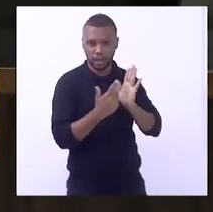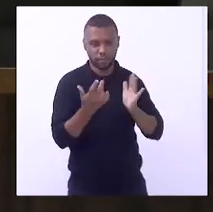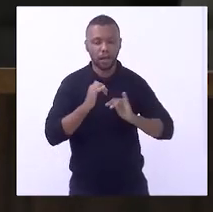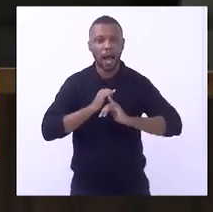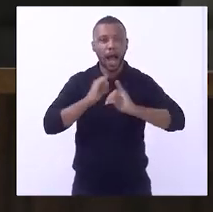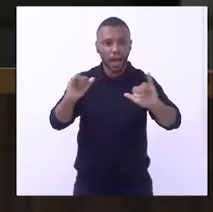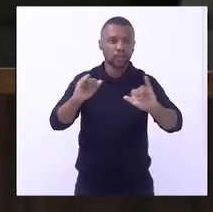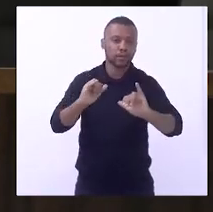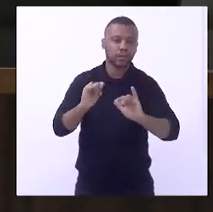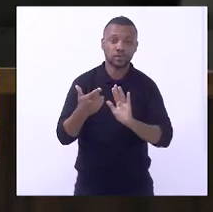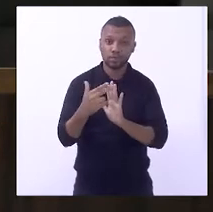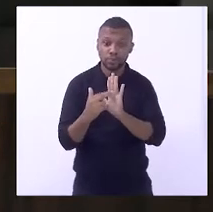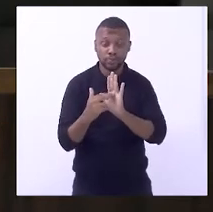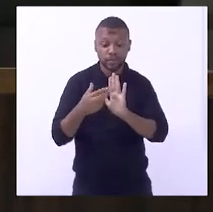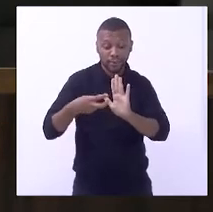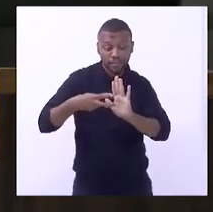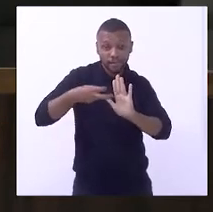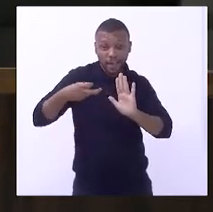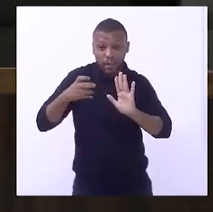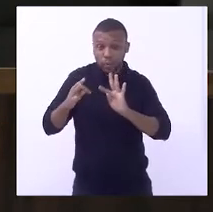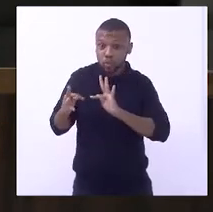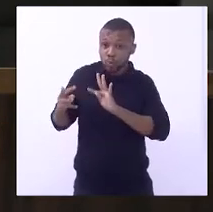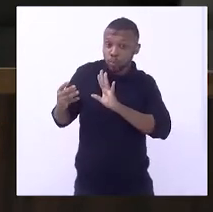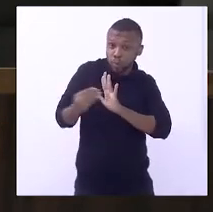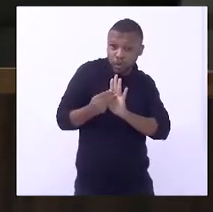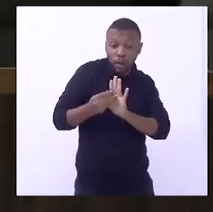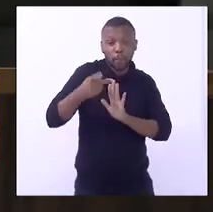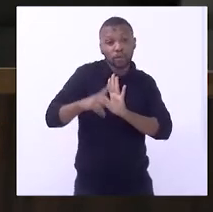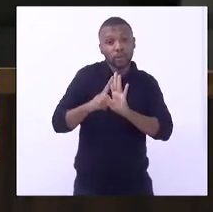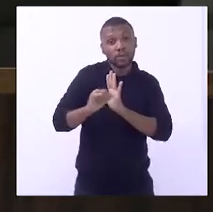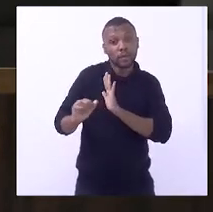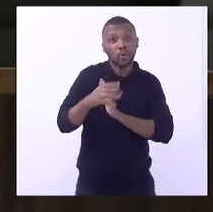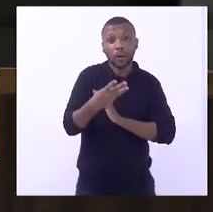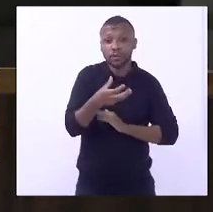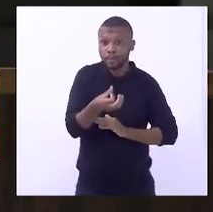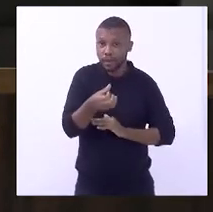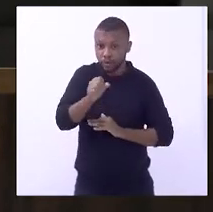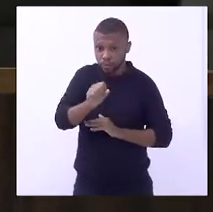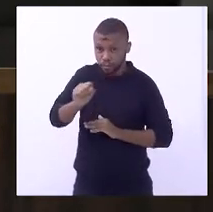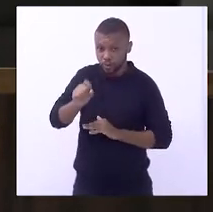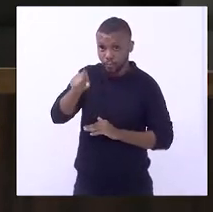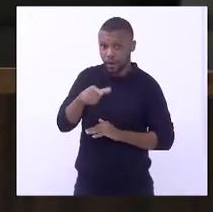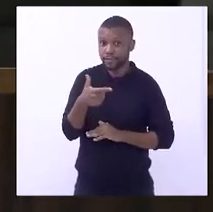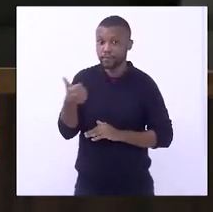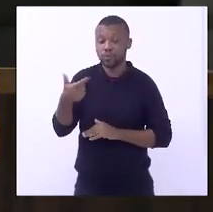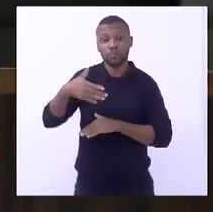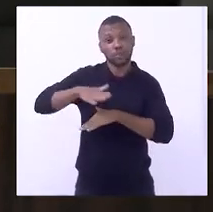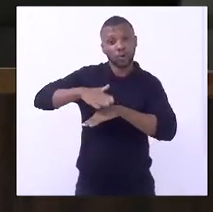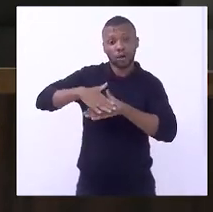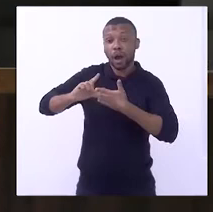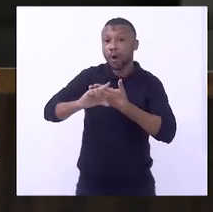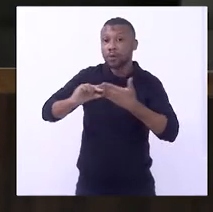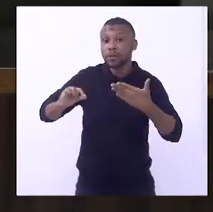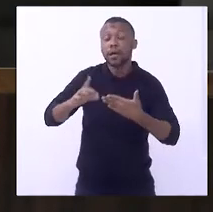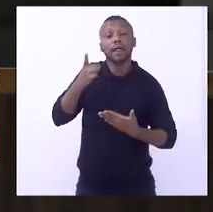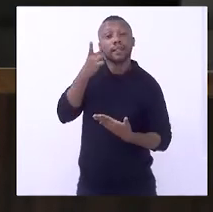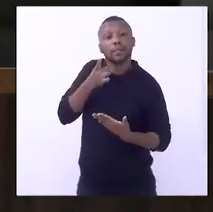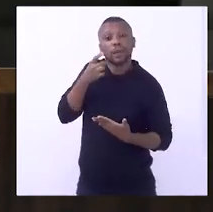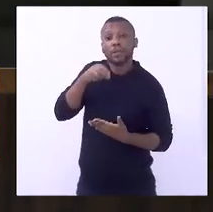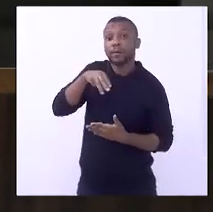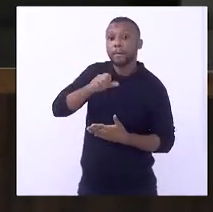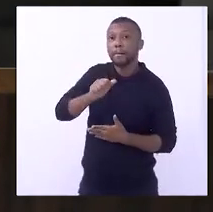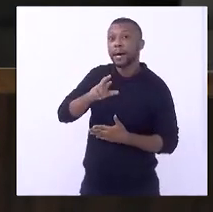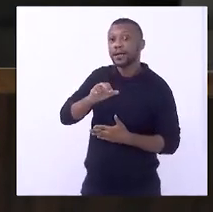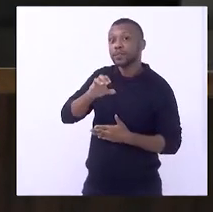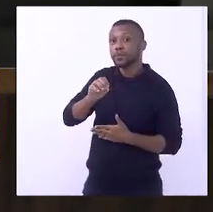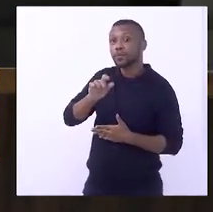Anuncio. Veto total aposto ao projeto de lei 4688 de 21, de autoria dos deputados Márcio